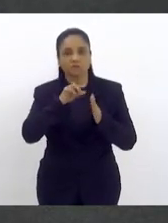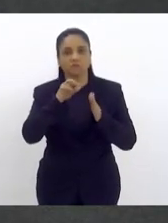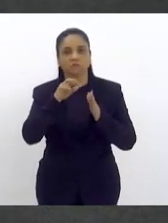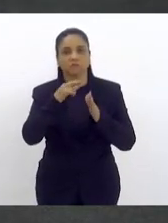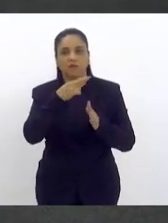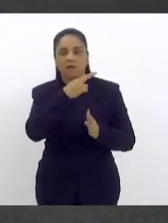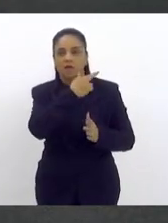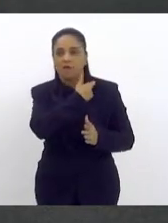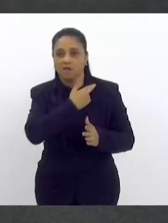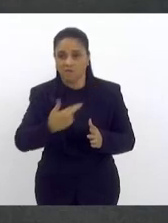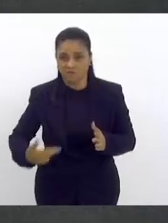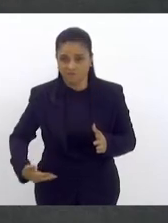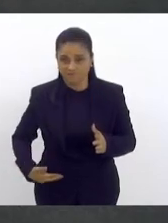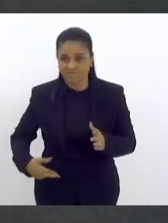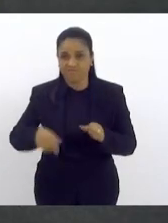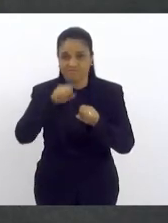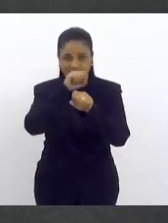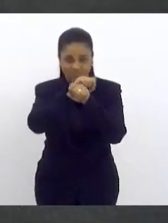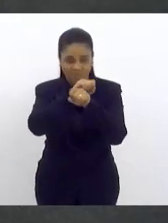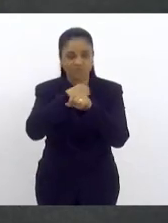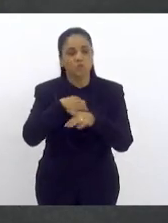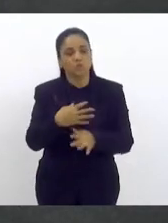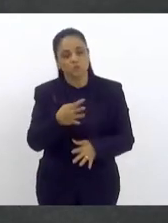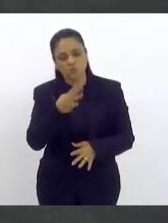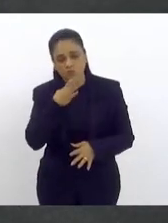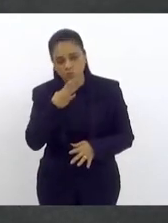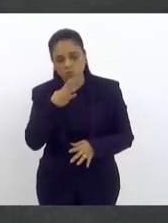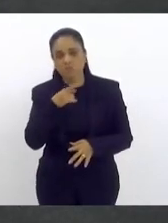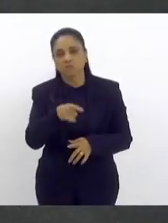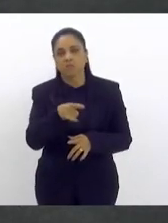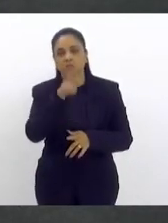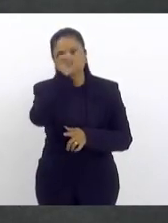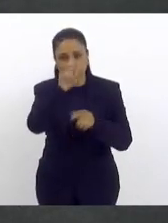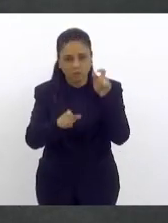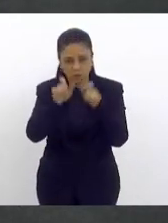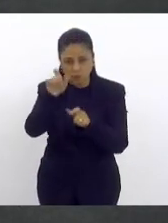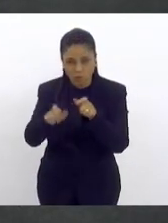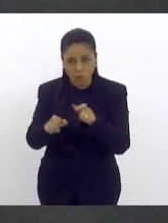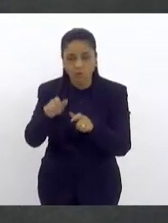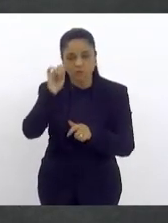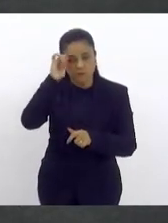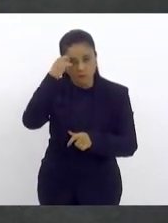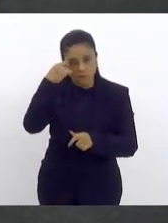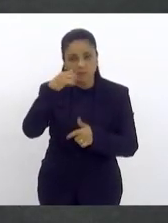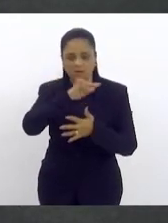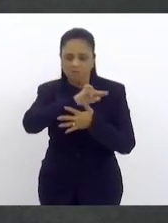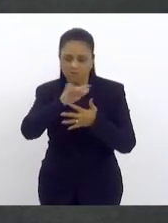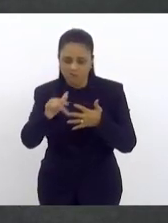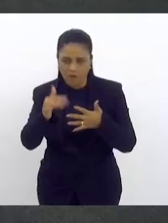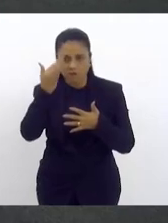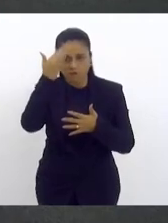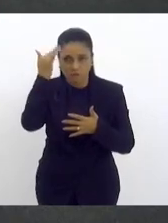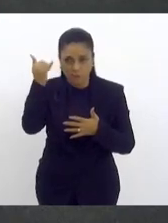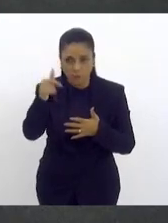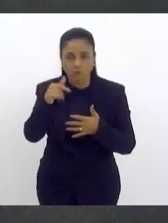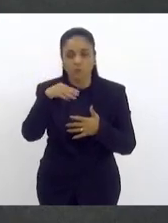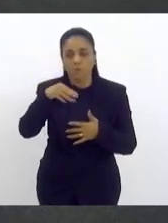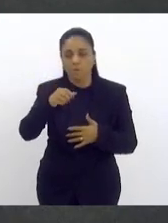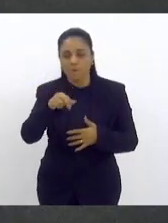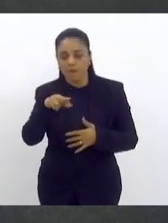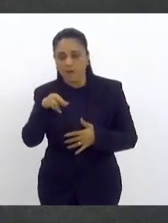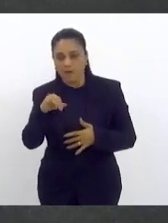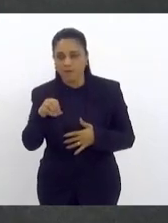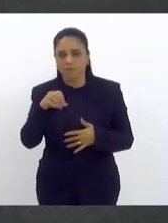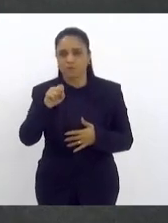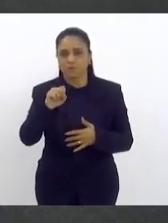dos seus militantes como Major roteiro de Carvalho Diniz também Mário Soares e